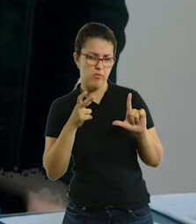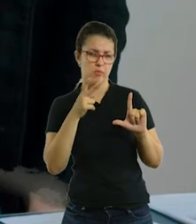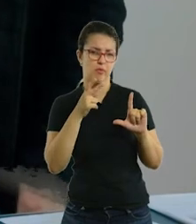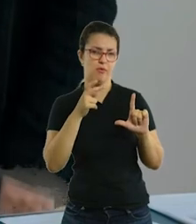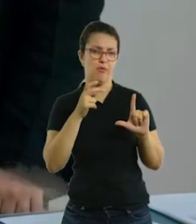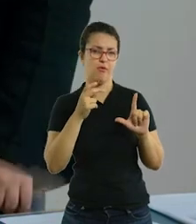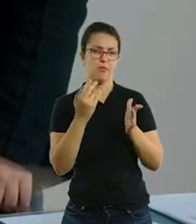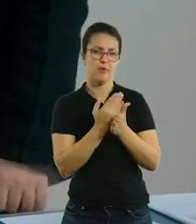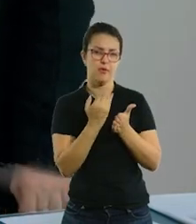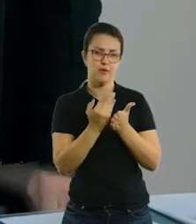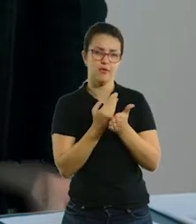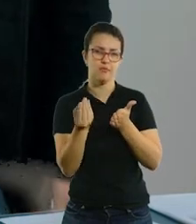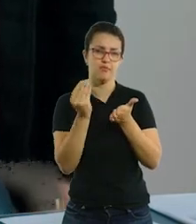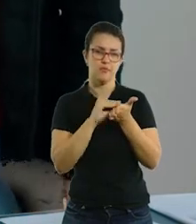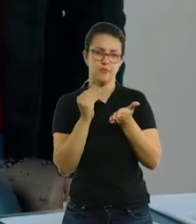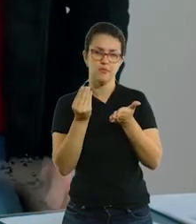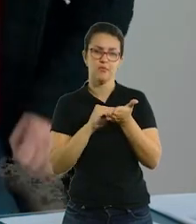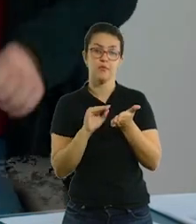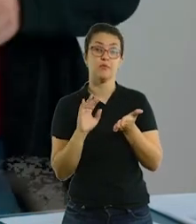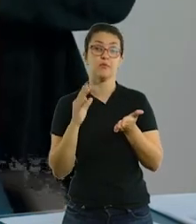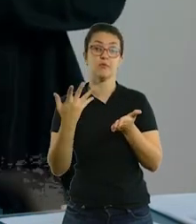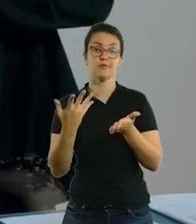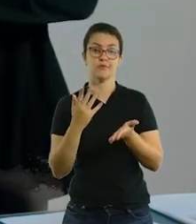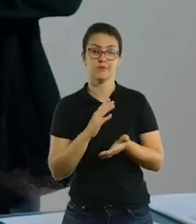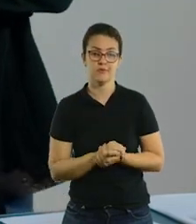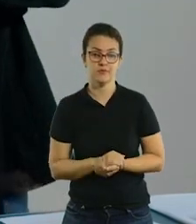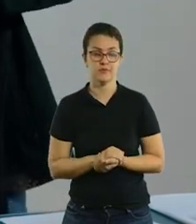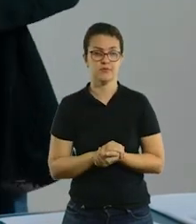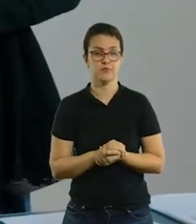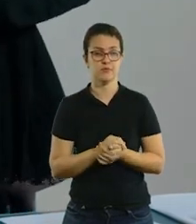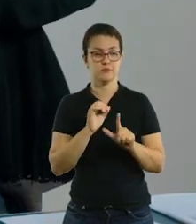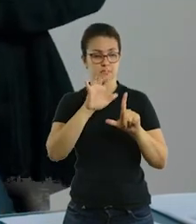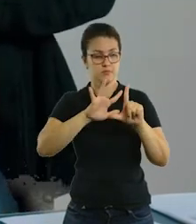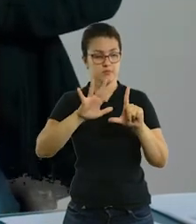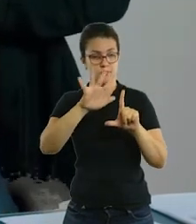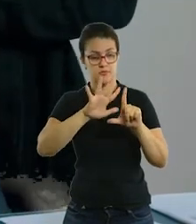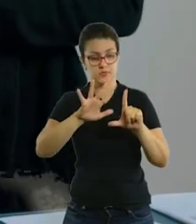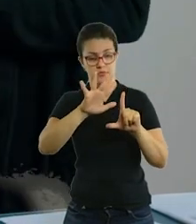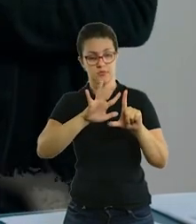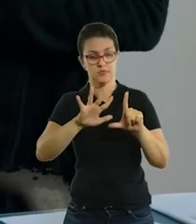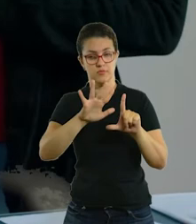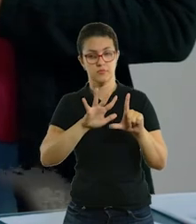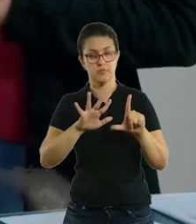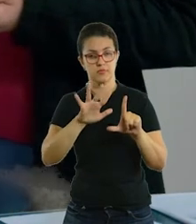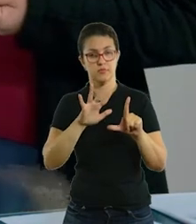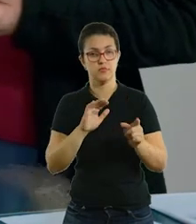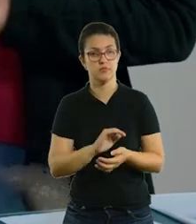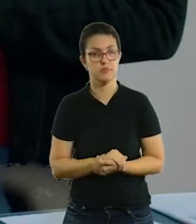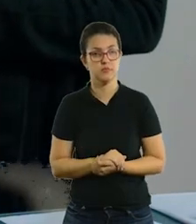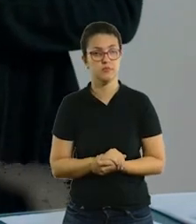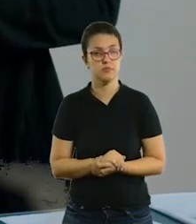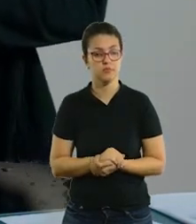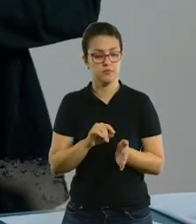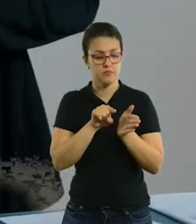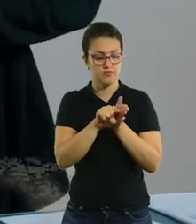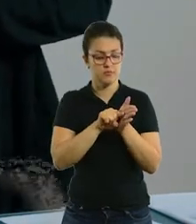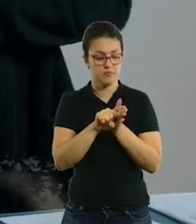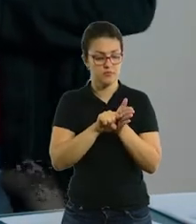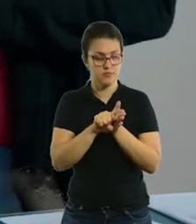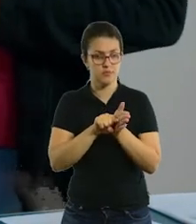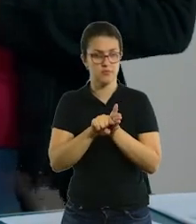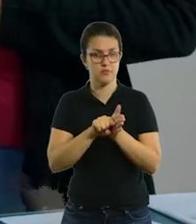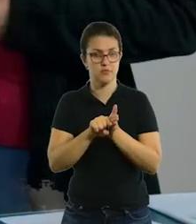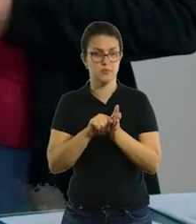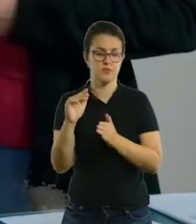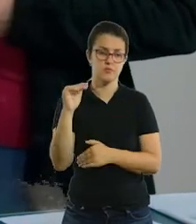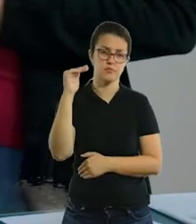que remete, o que descreve no caderno, o que que está acontecendo nessa imagem, tá? Antes de tudo. E a partir da